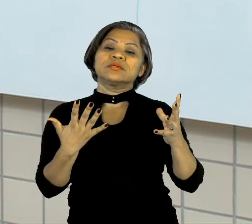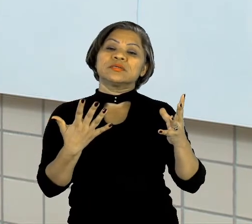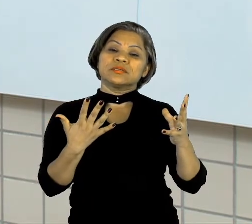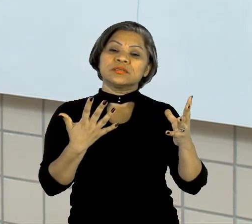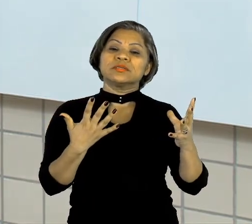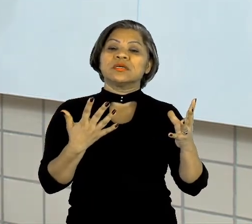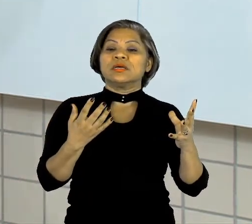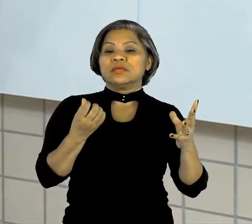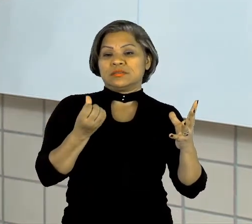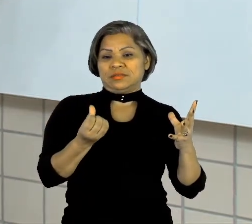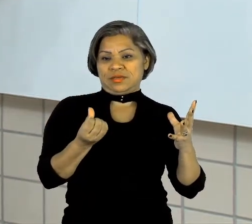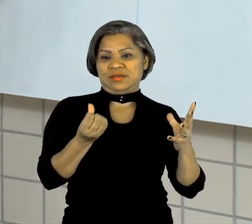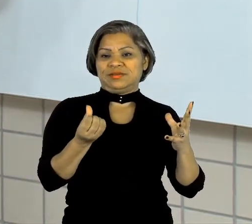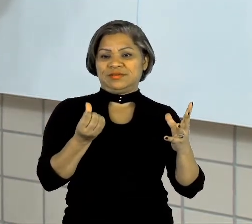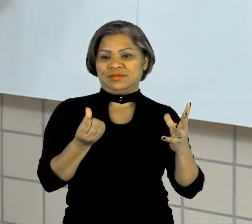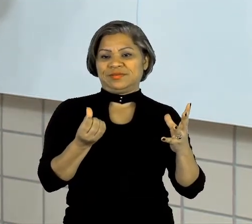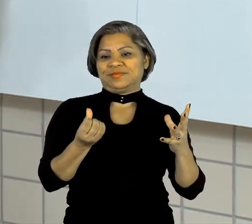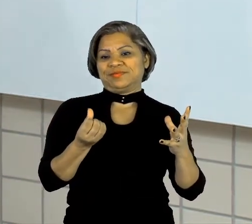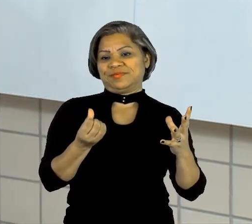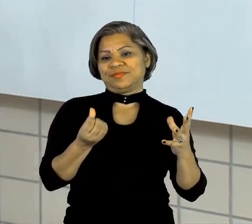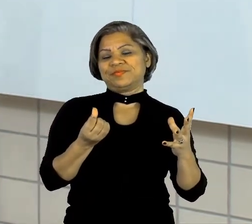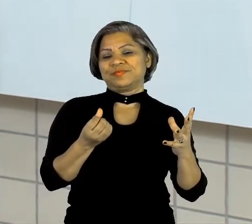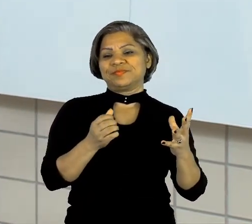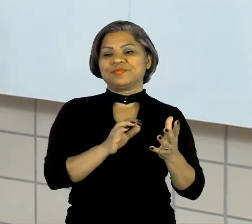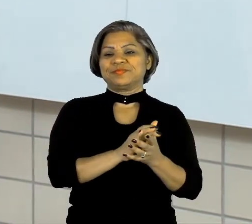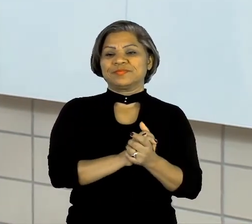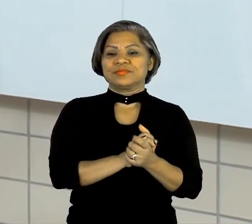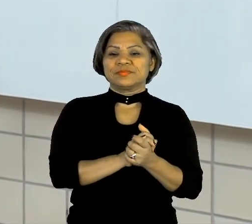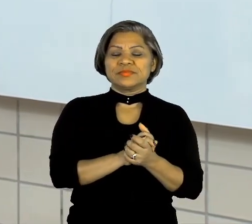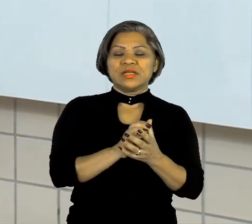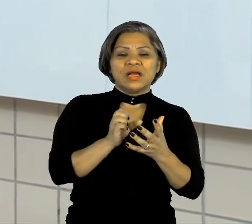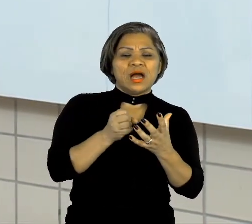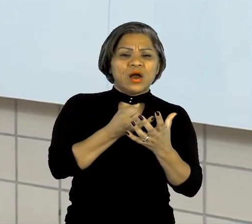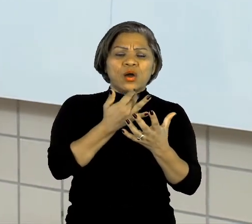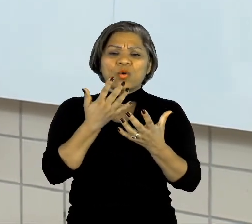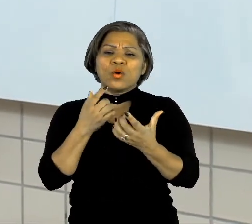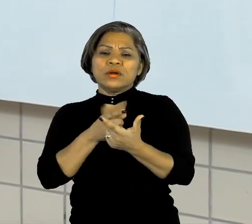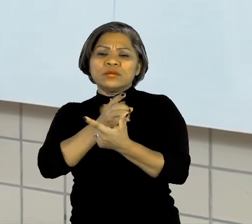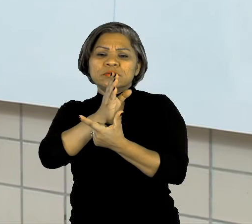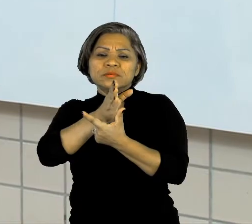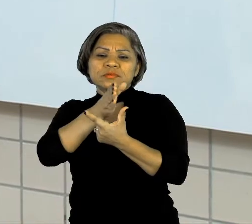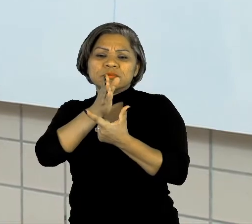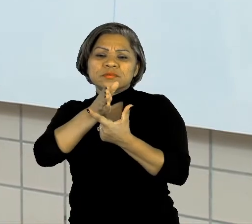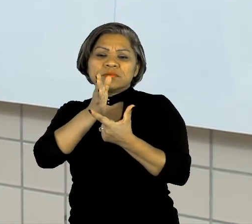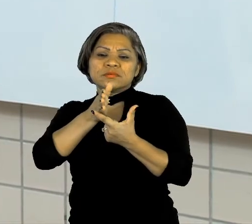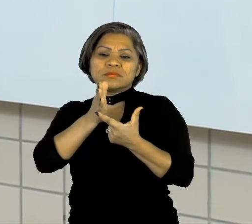5, 6. Vão colocar aqui. Quantas sílabas?